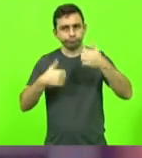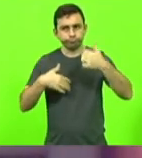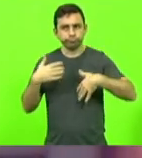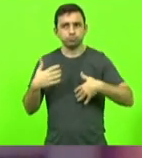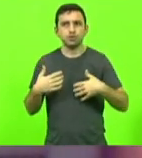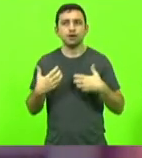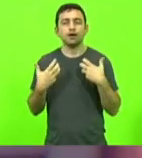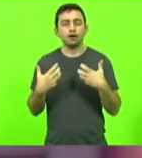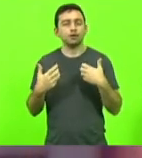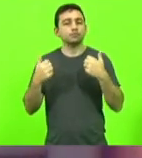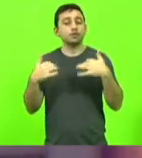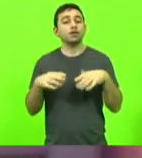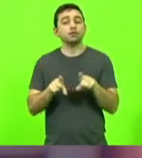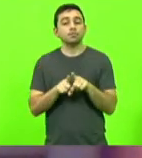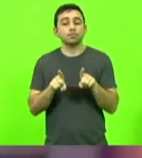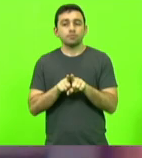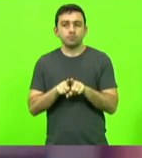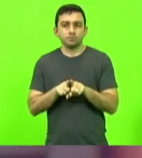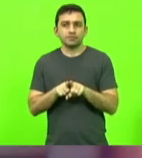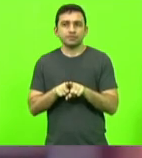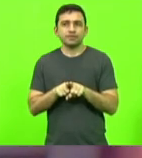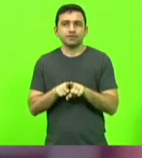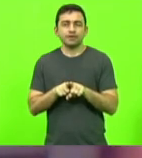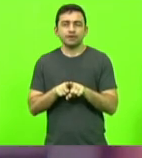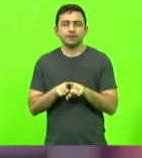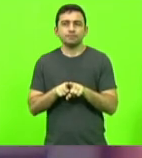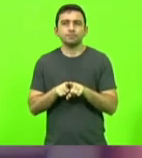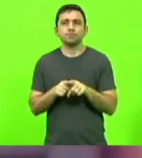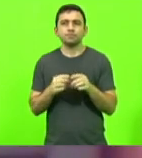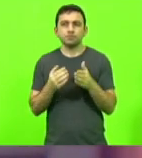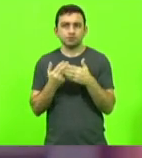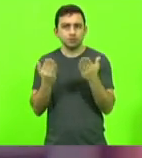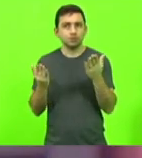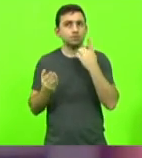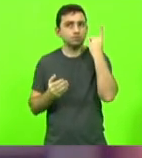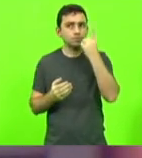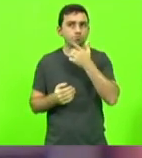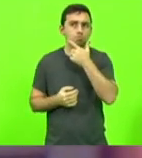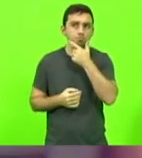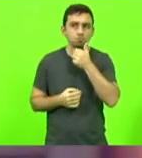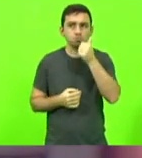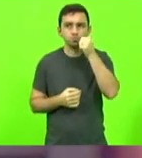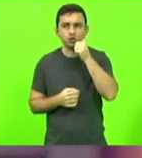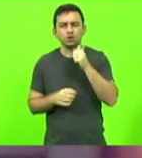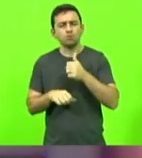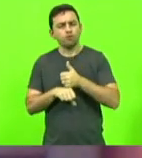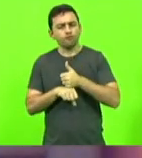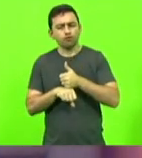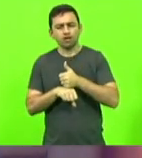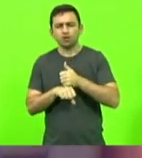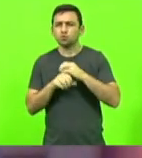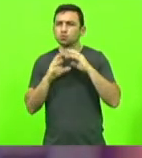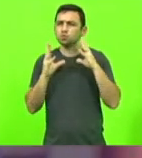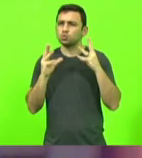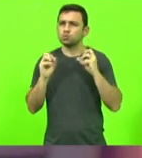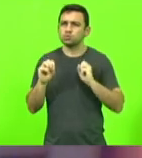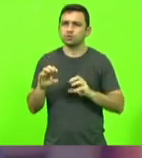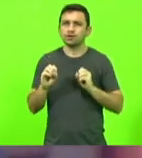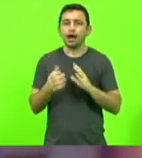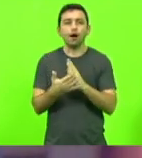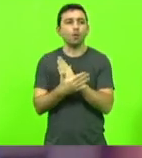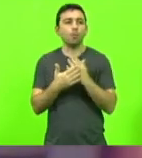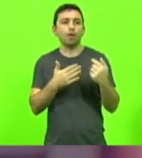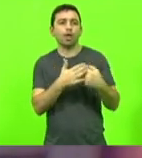dizer ainda que entram aqui, deputados e deputada, todos os profissionais da educação. Tem gente me perguntando, mas é